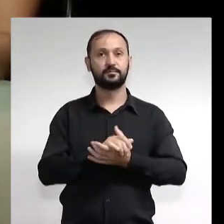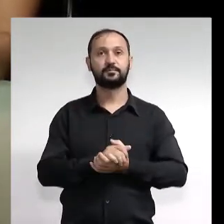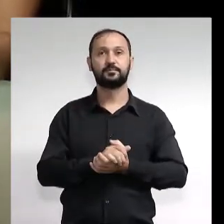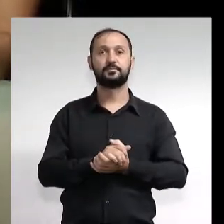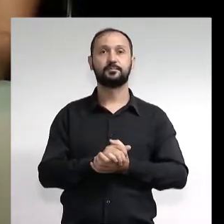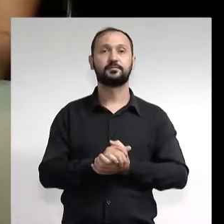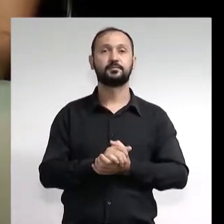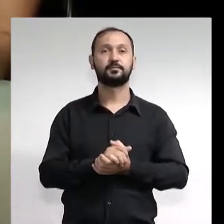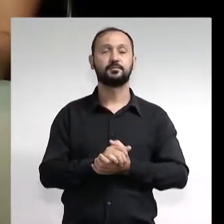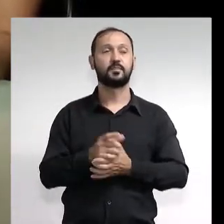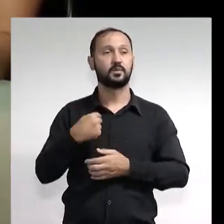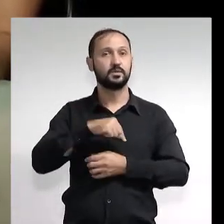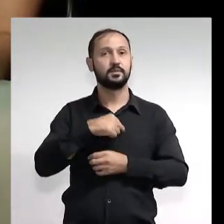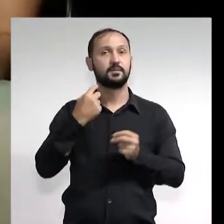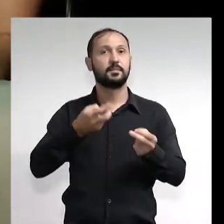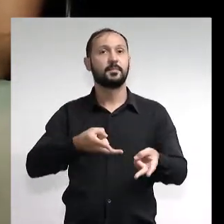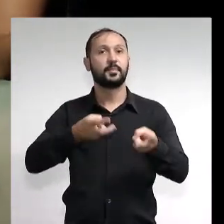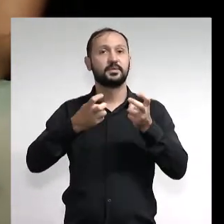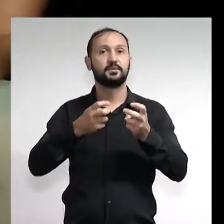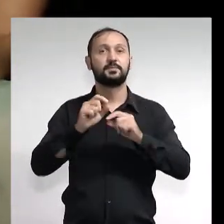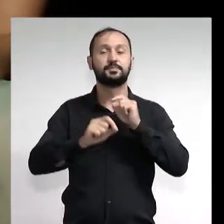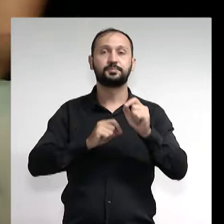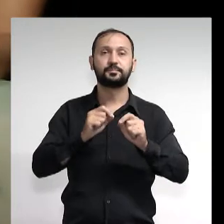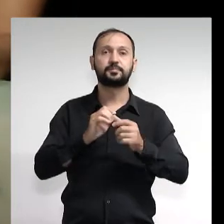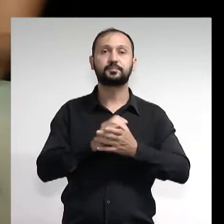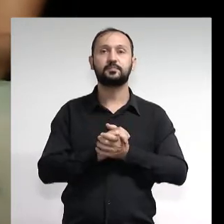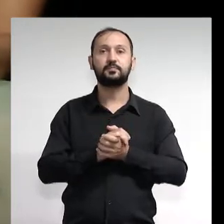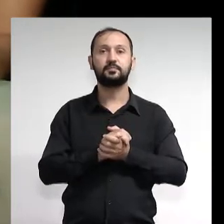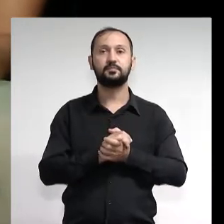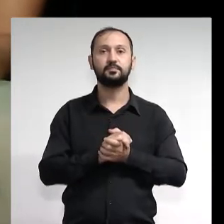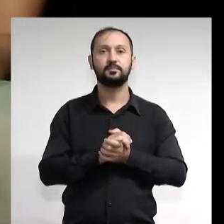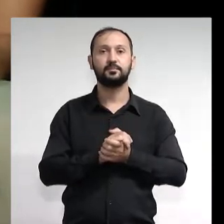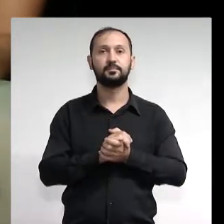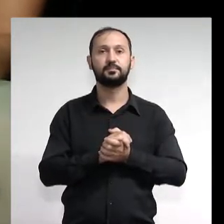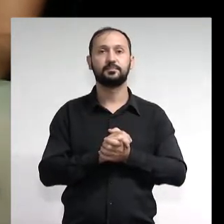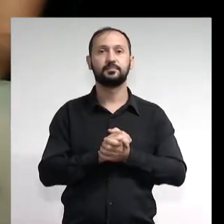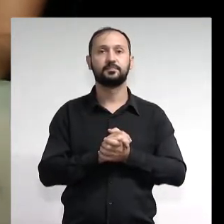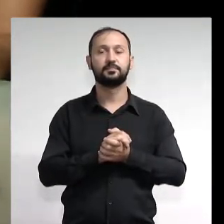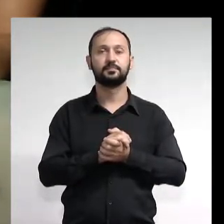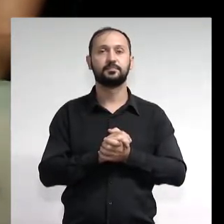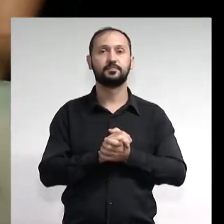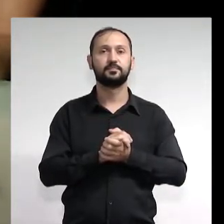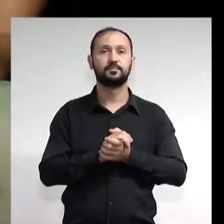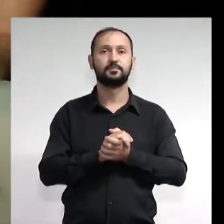ao professor. Então, nós percebemos que